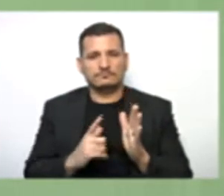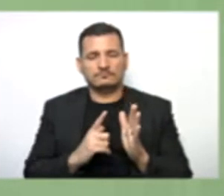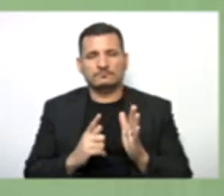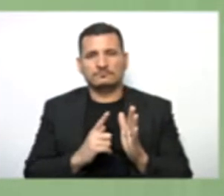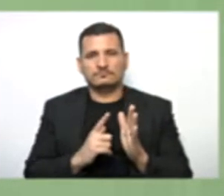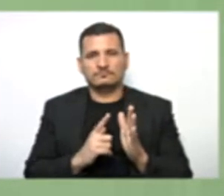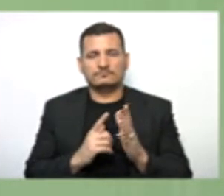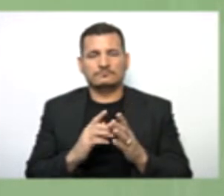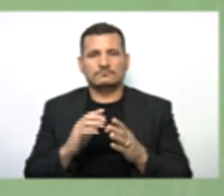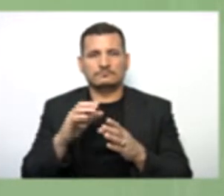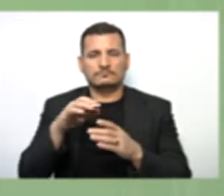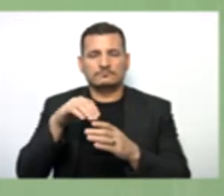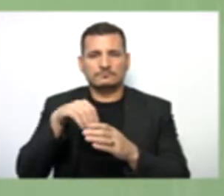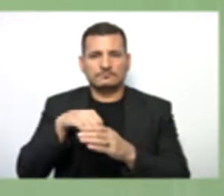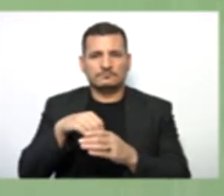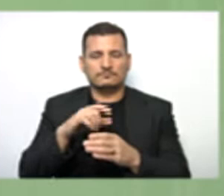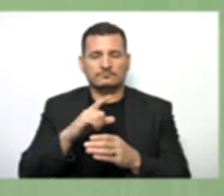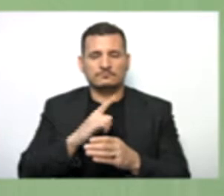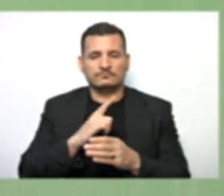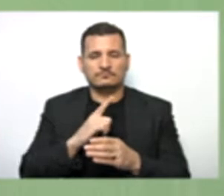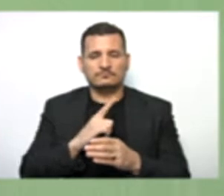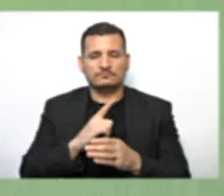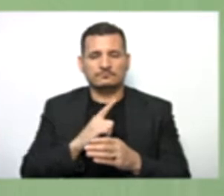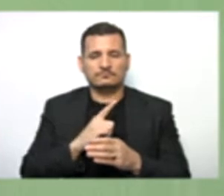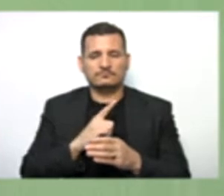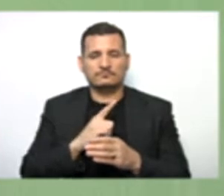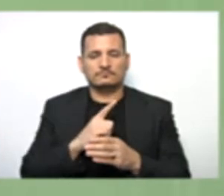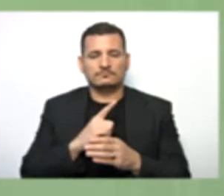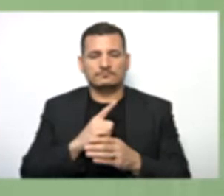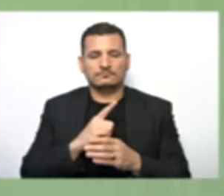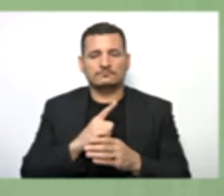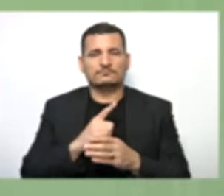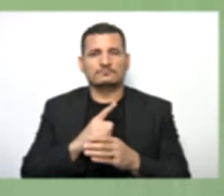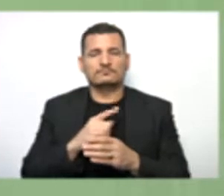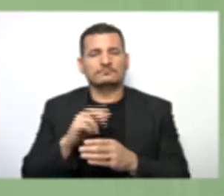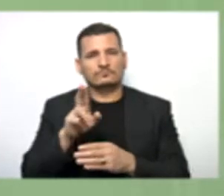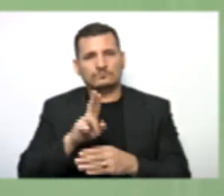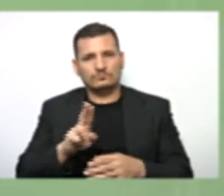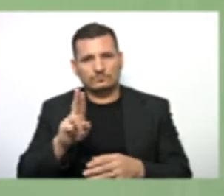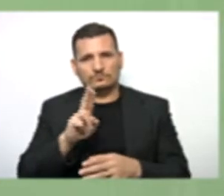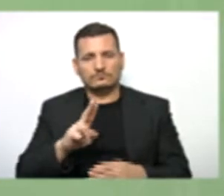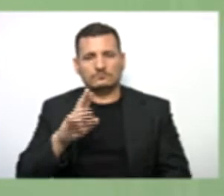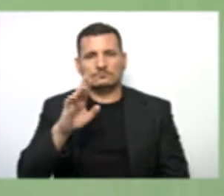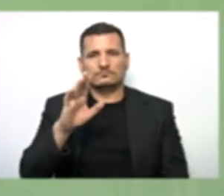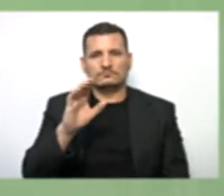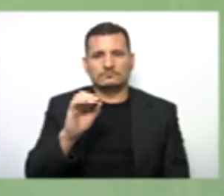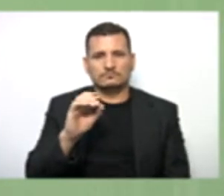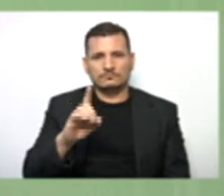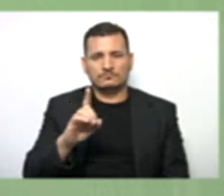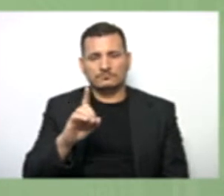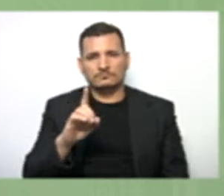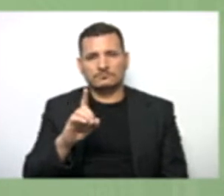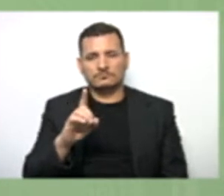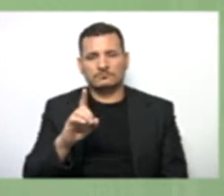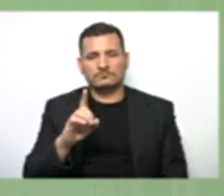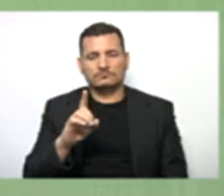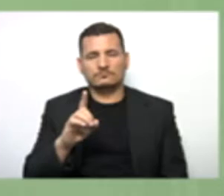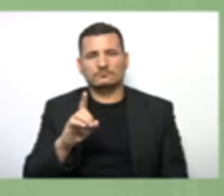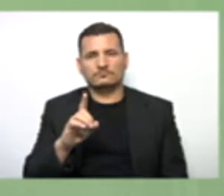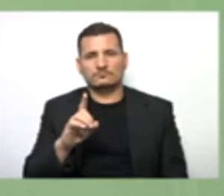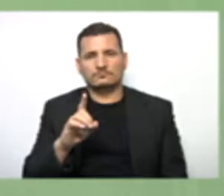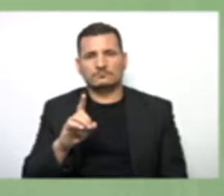assim, ele vai ligar as funções do código que você acabou de desenvolver com